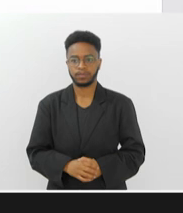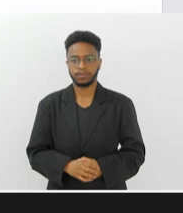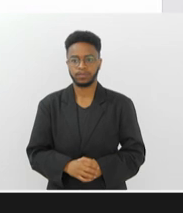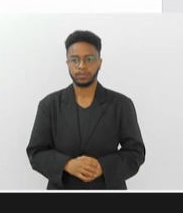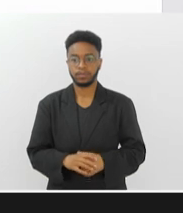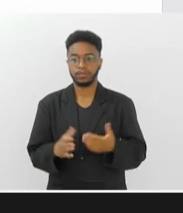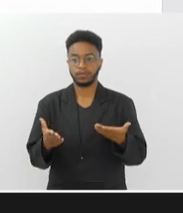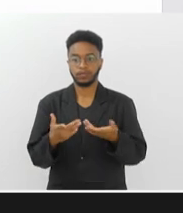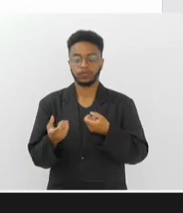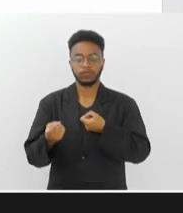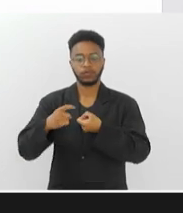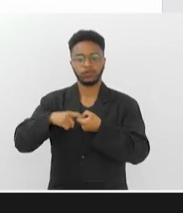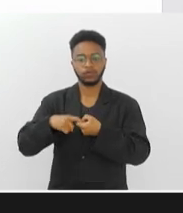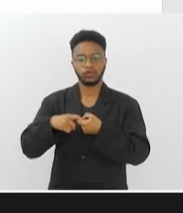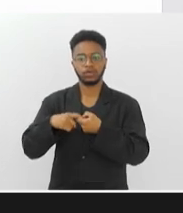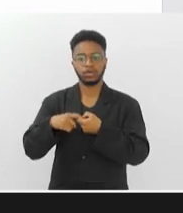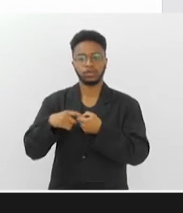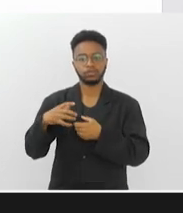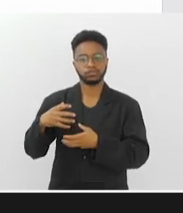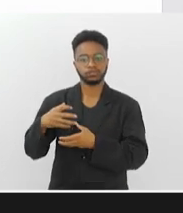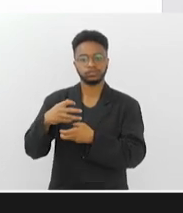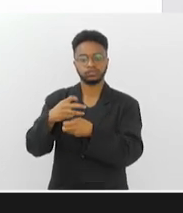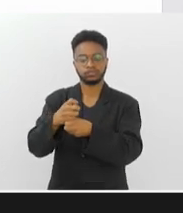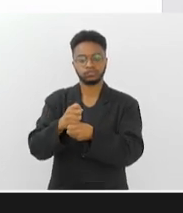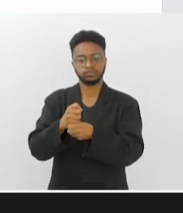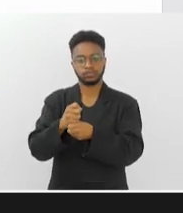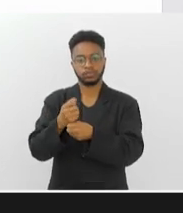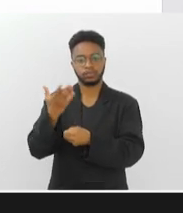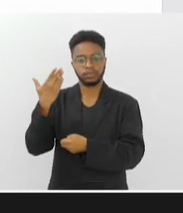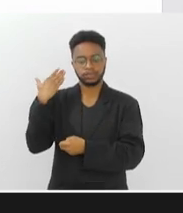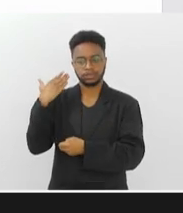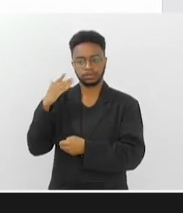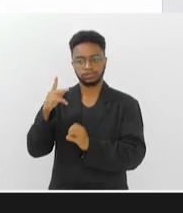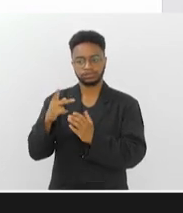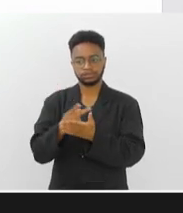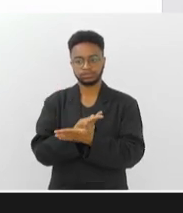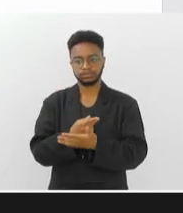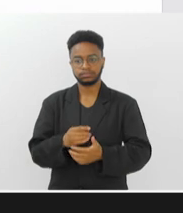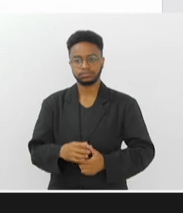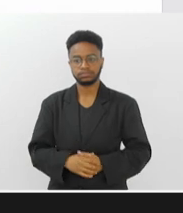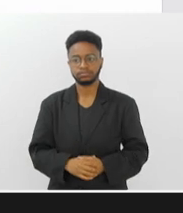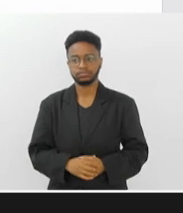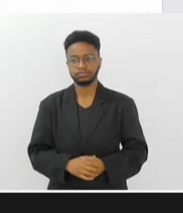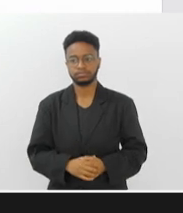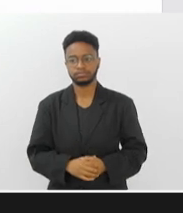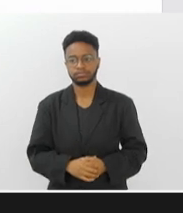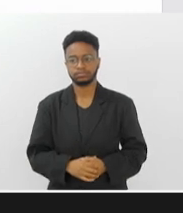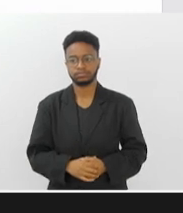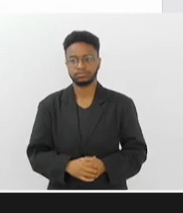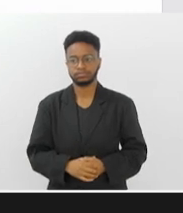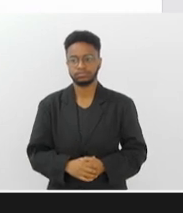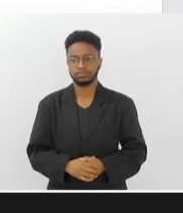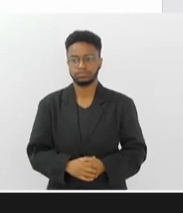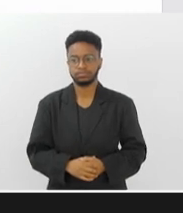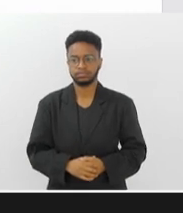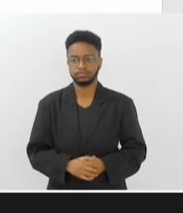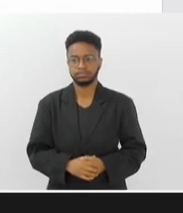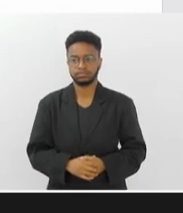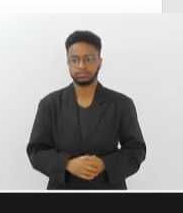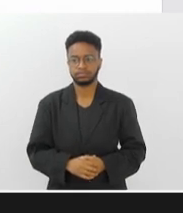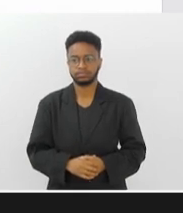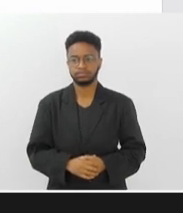Voltando então aqui aos números da edição passada.